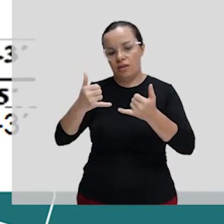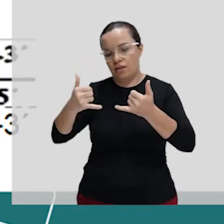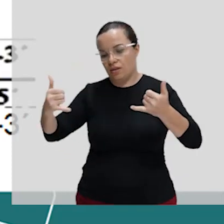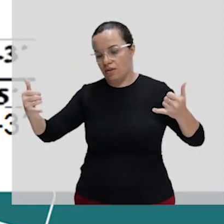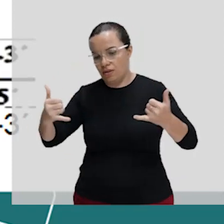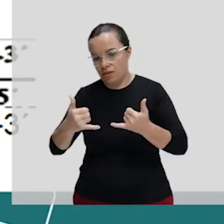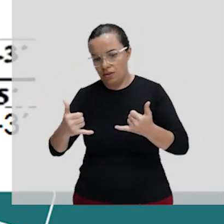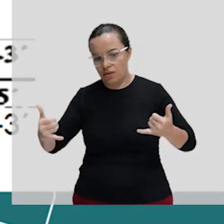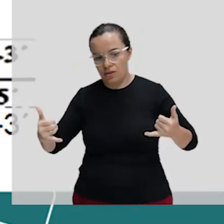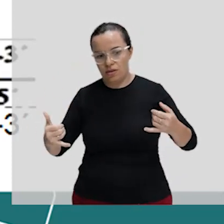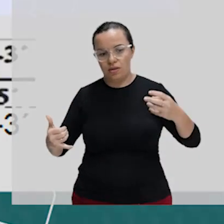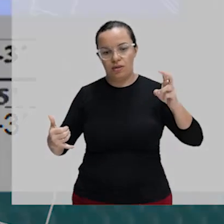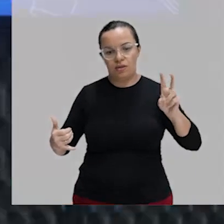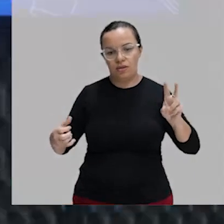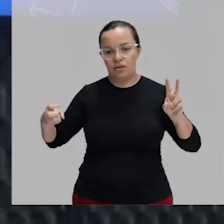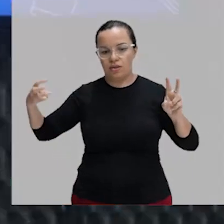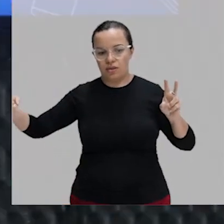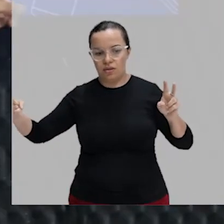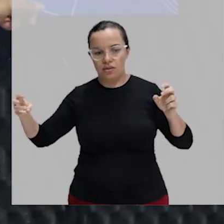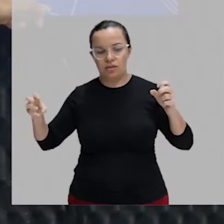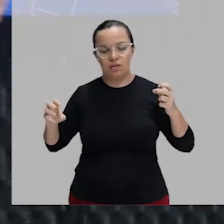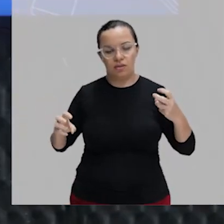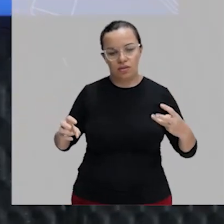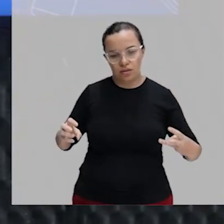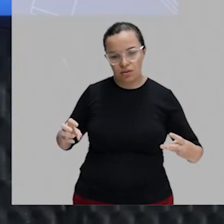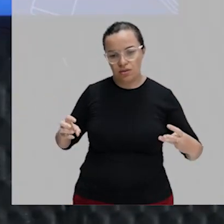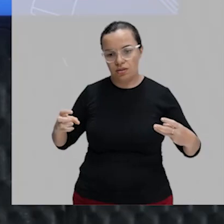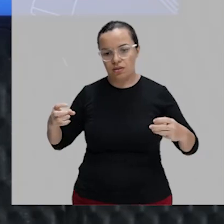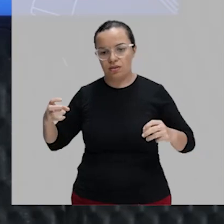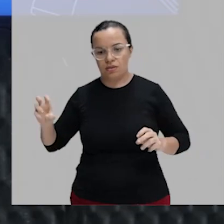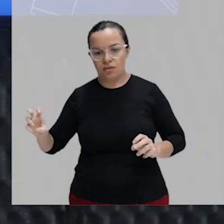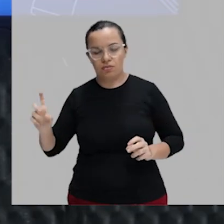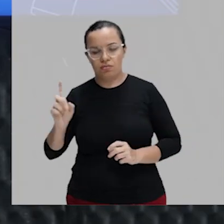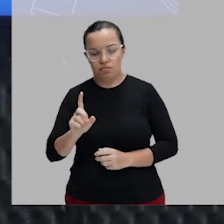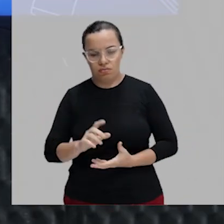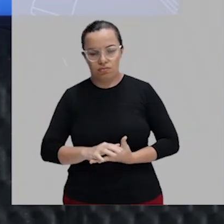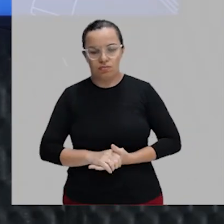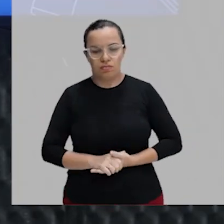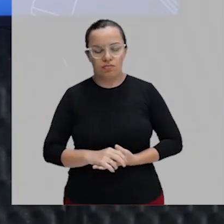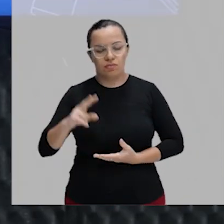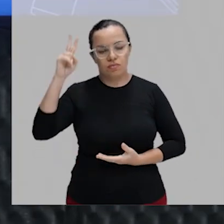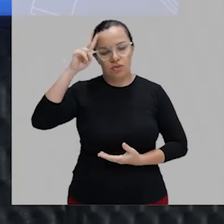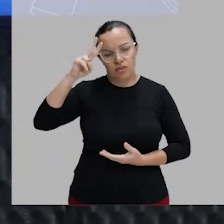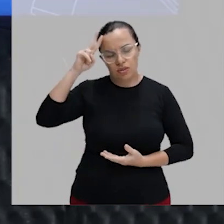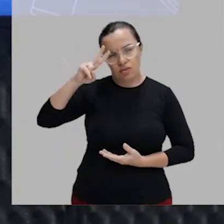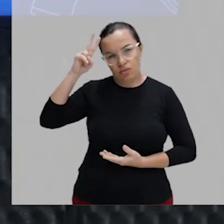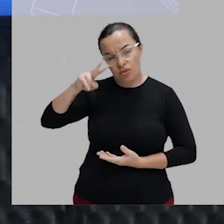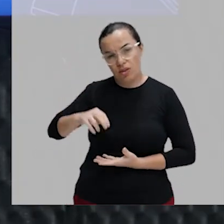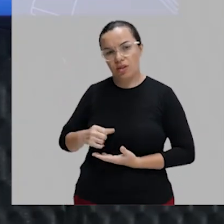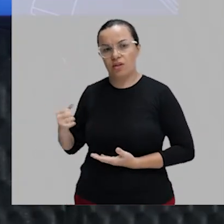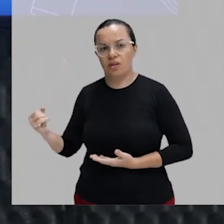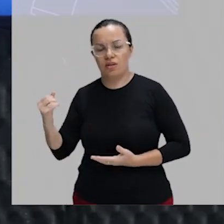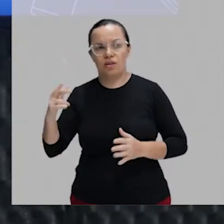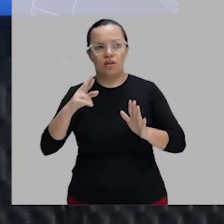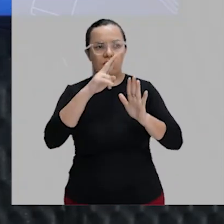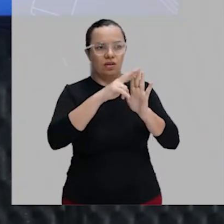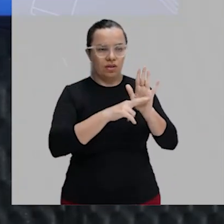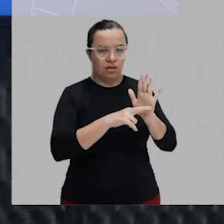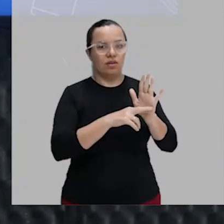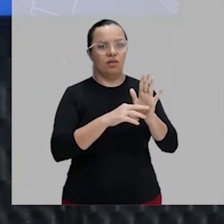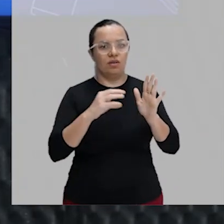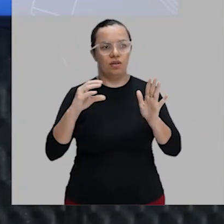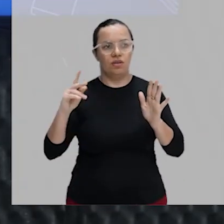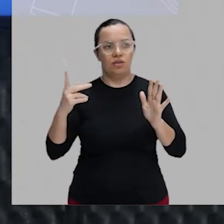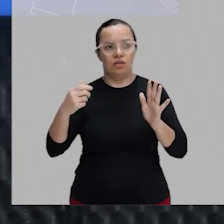é complementar essa fita 5 linhas, 3 linhas. Então, eu lembro de uma regra importante, chamada de